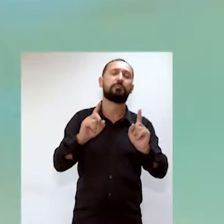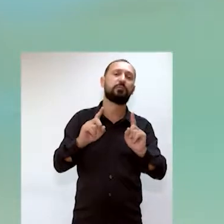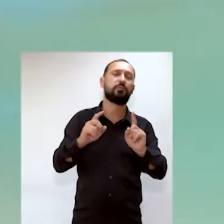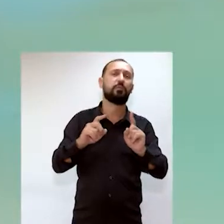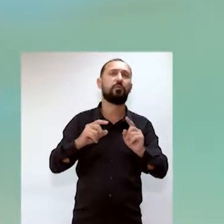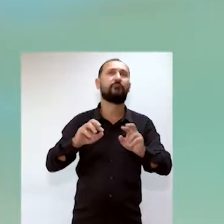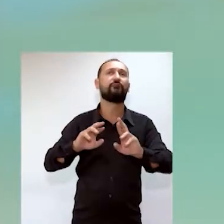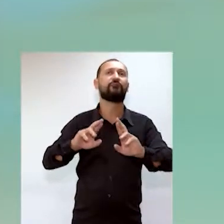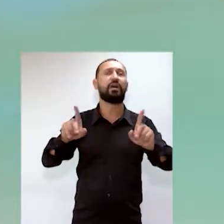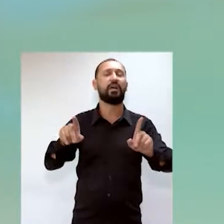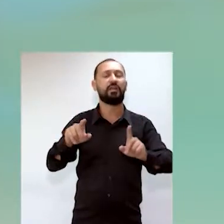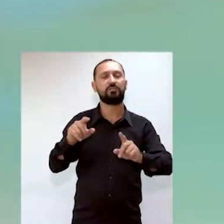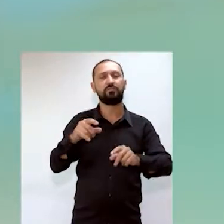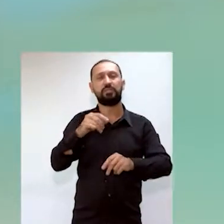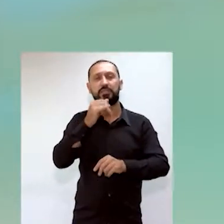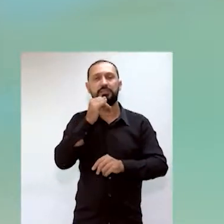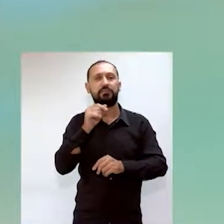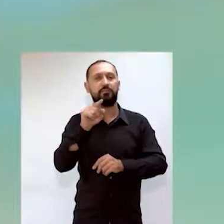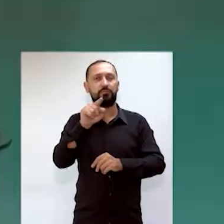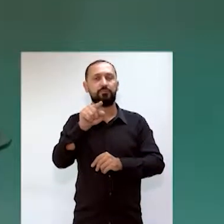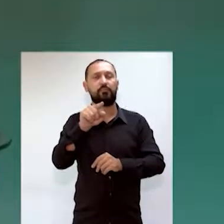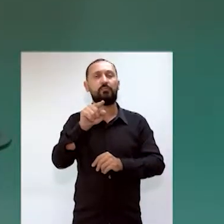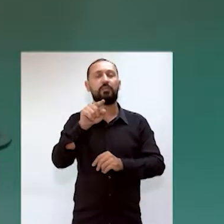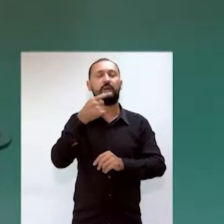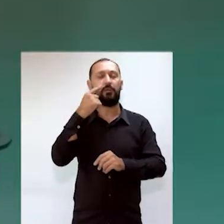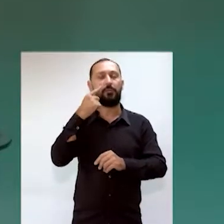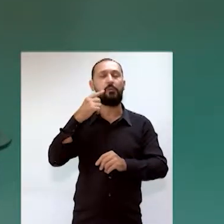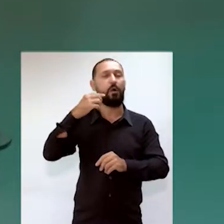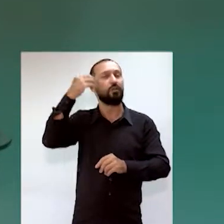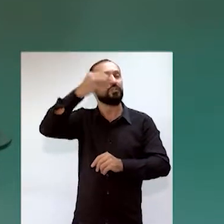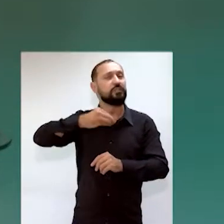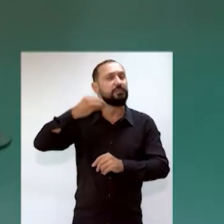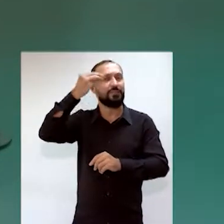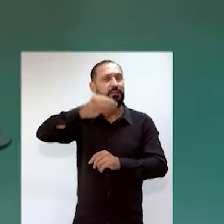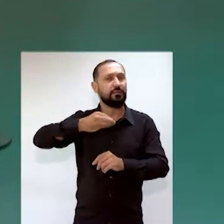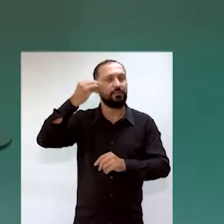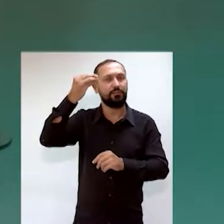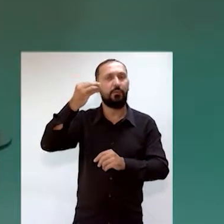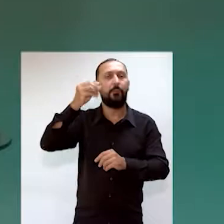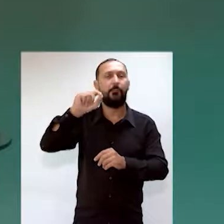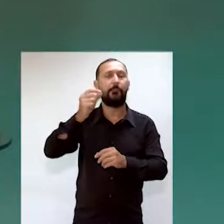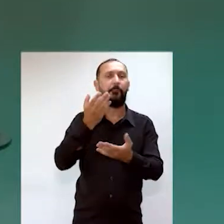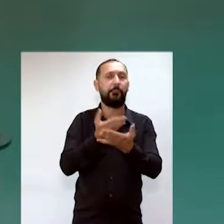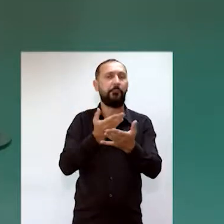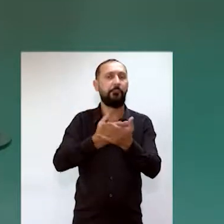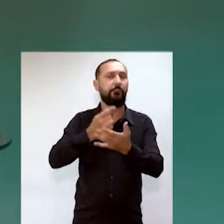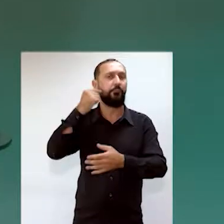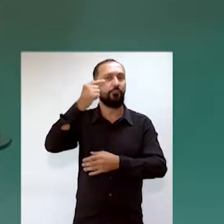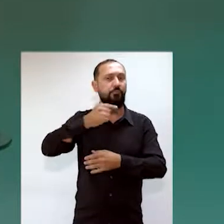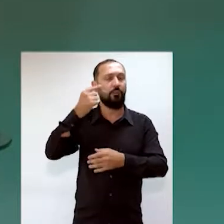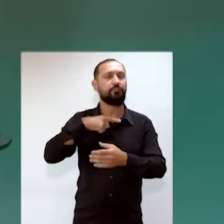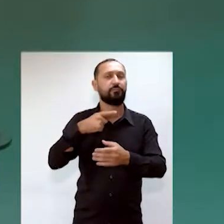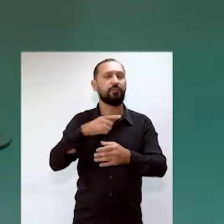foi o diferencial que o seu background estudando Direito trouxe para os seus